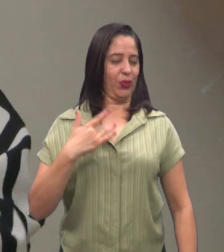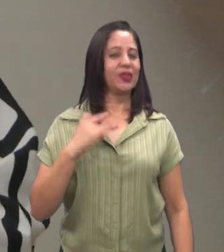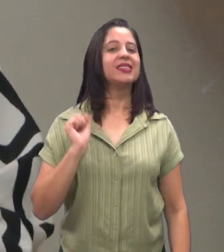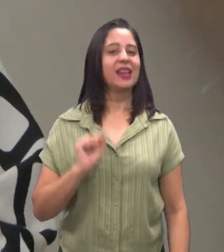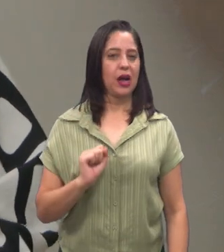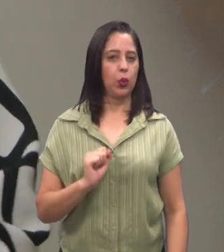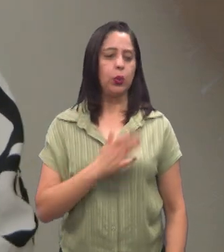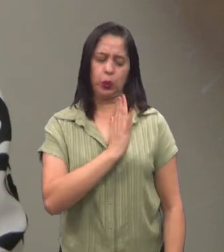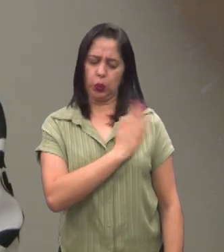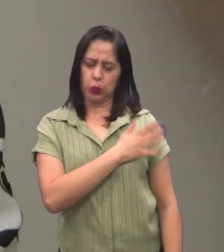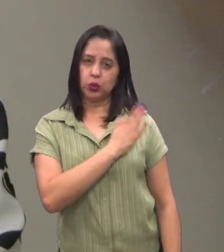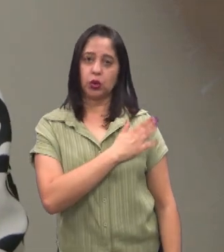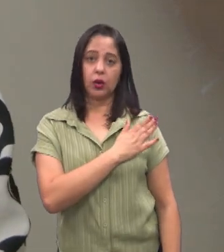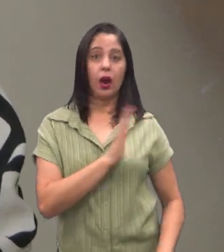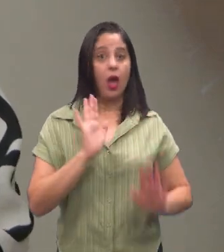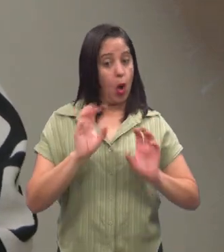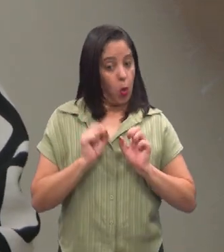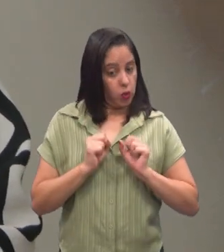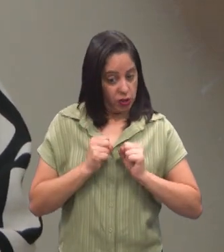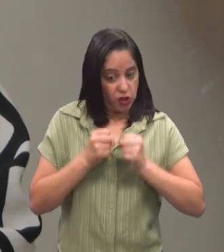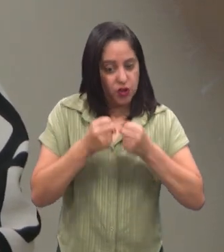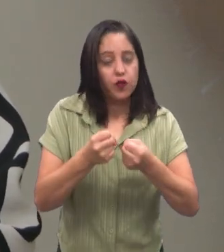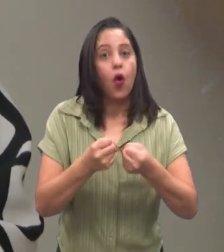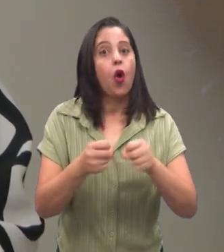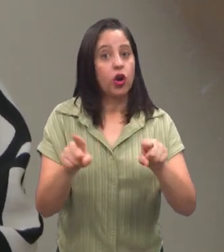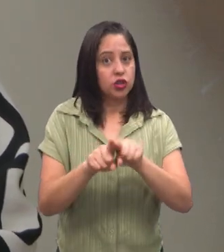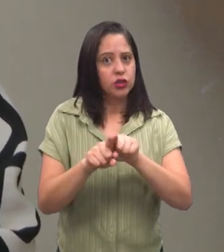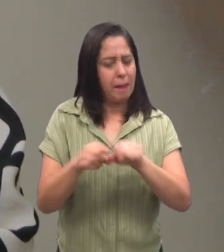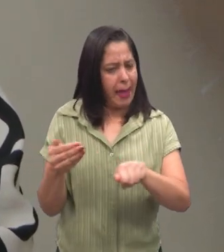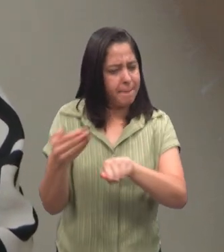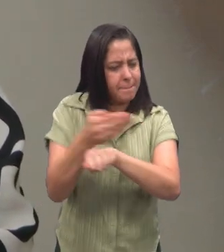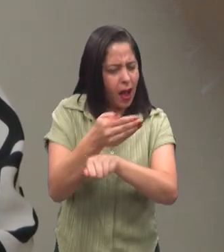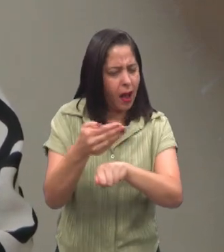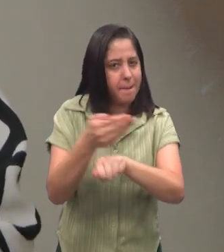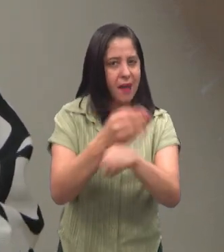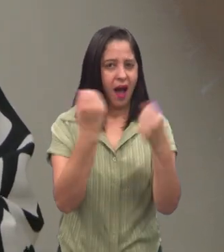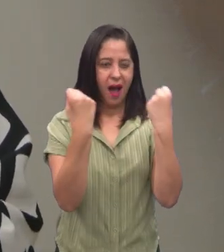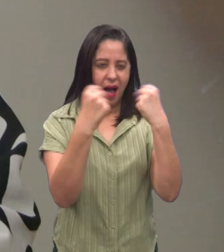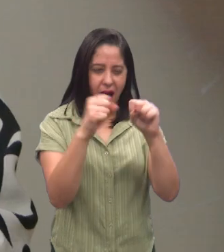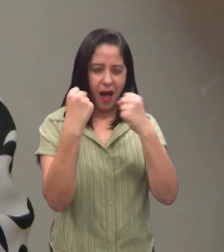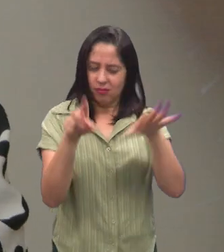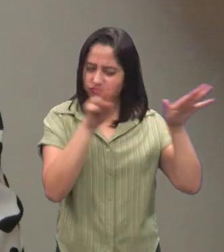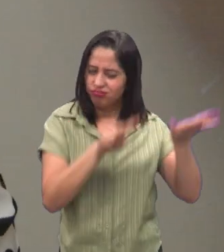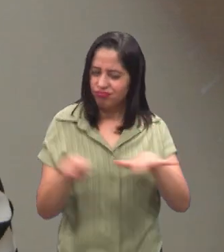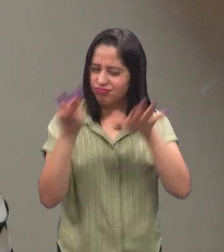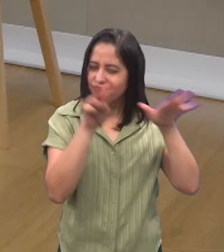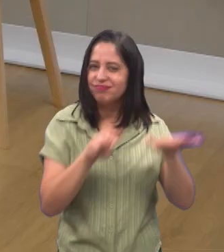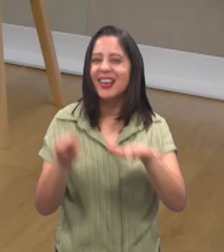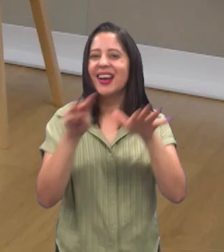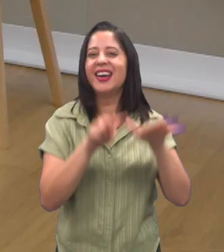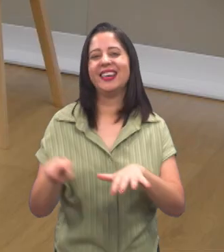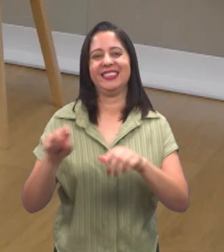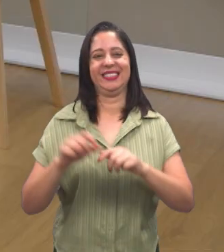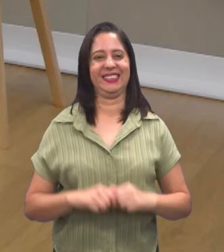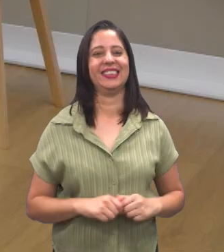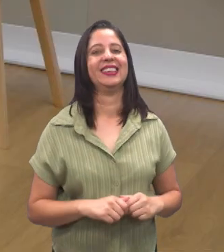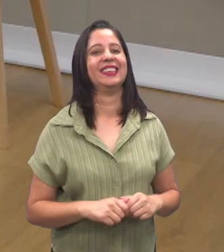coração. Inclusive, eu me esforço bastante para praticar atividades físicas todas as semanas, viu, doutor?